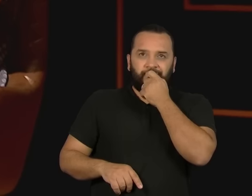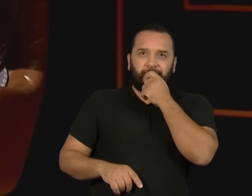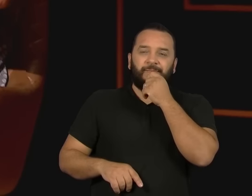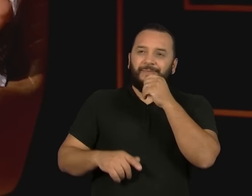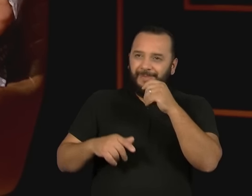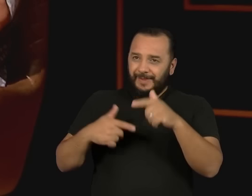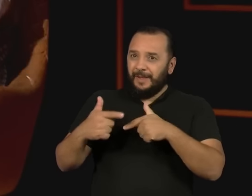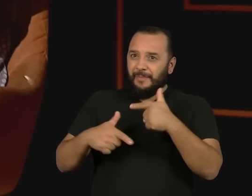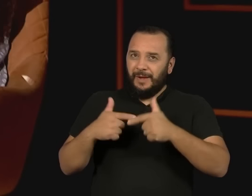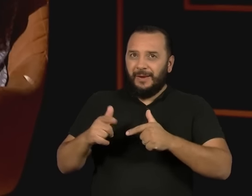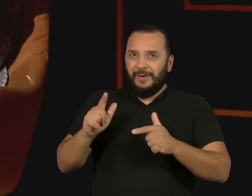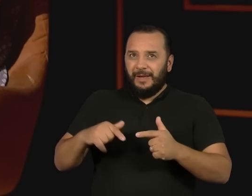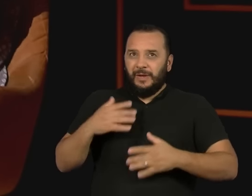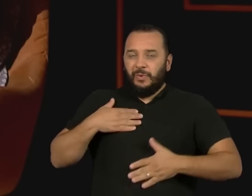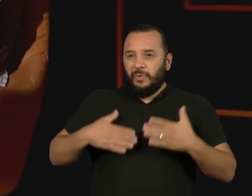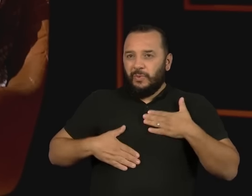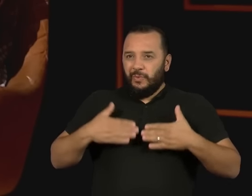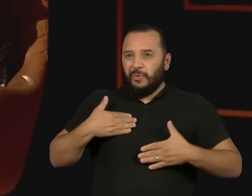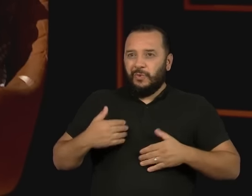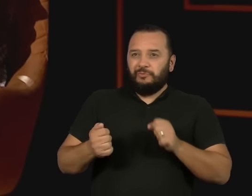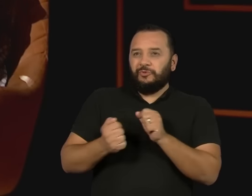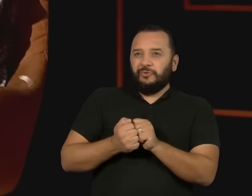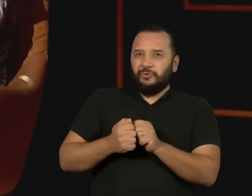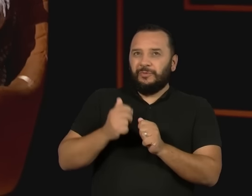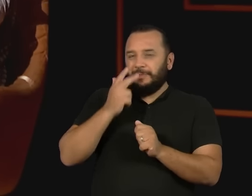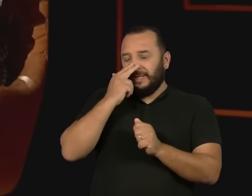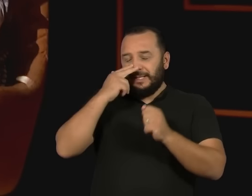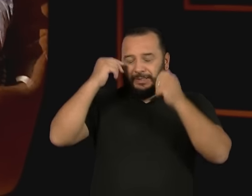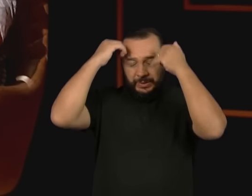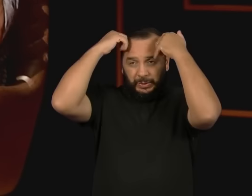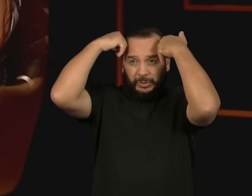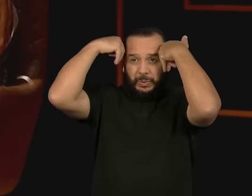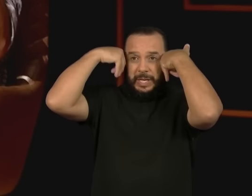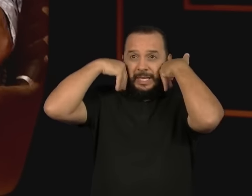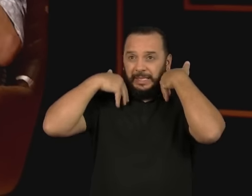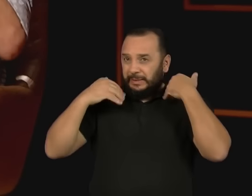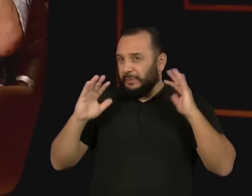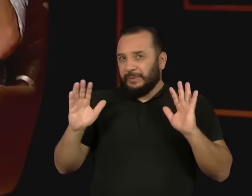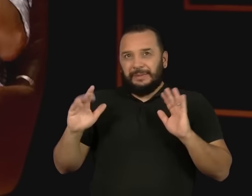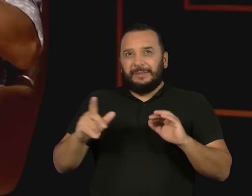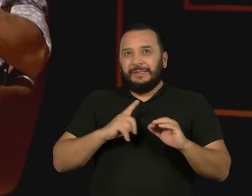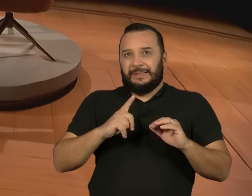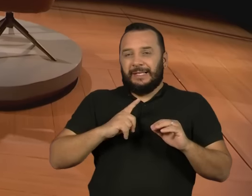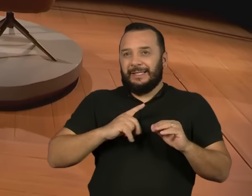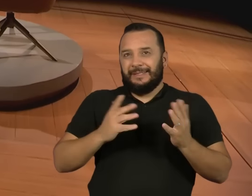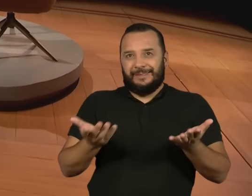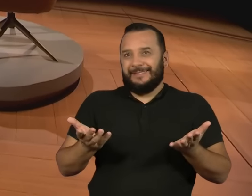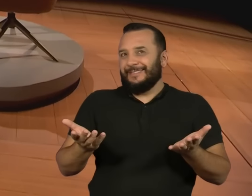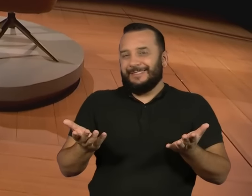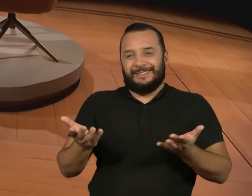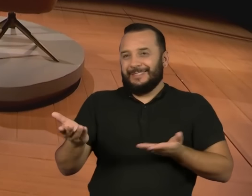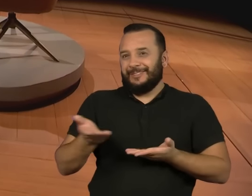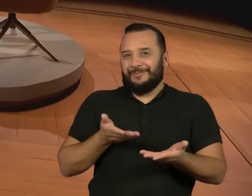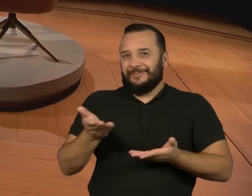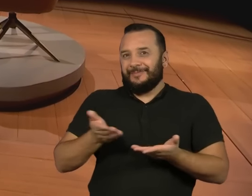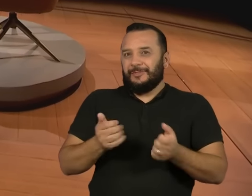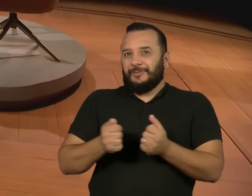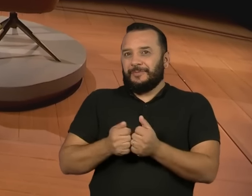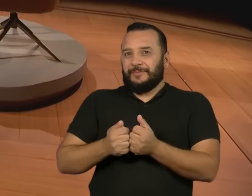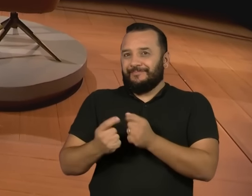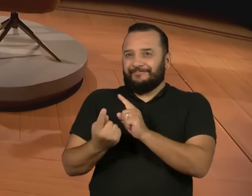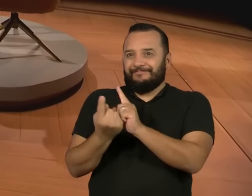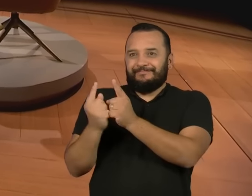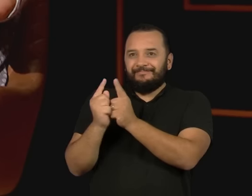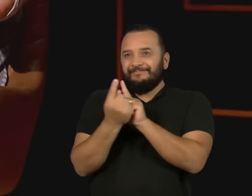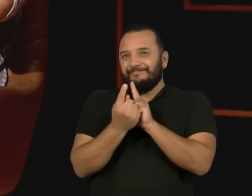muito, né? Era eu e ele o tempo todo suando, regurgitando, perdigotando, né? Então eu falava